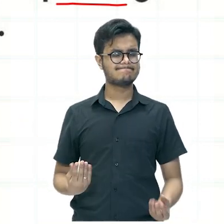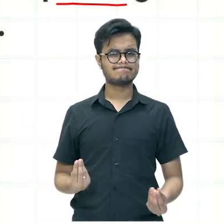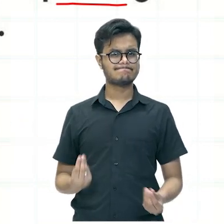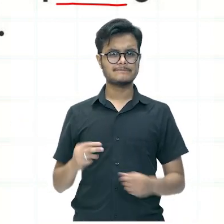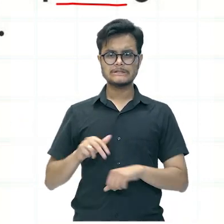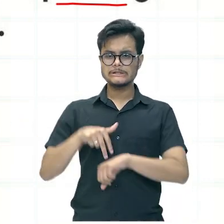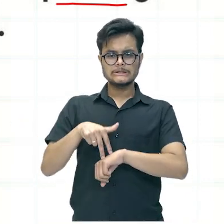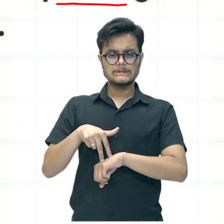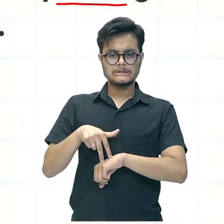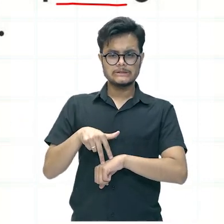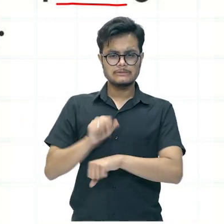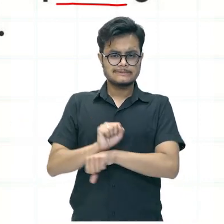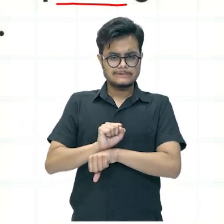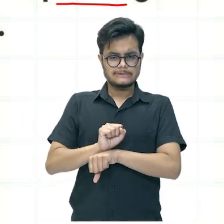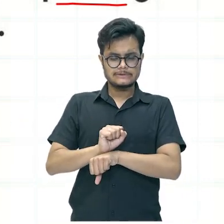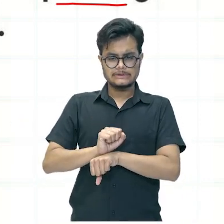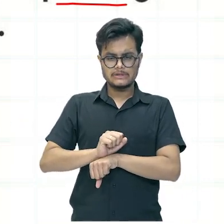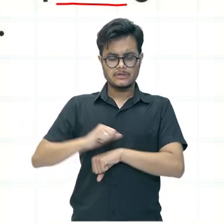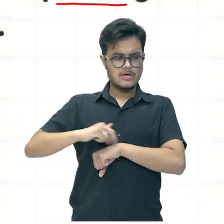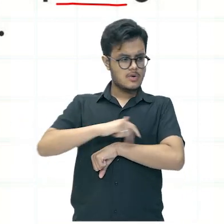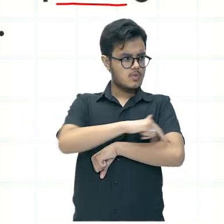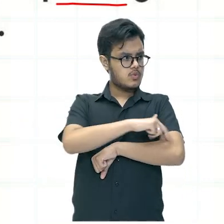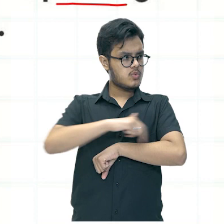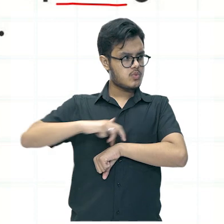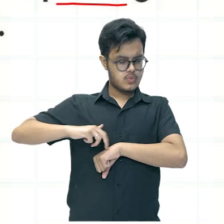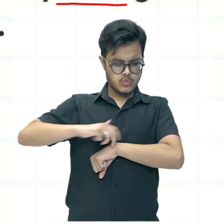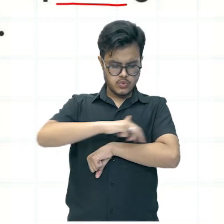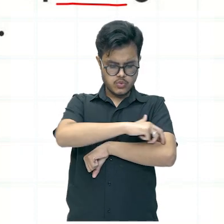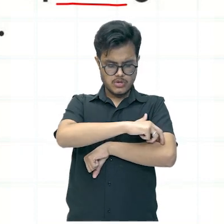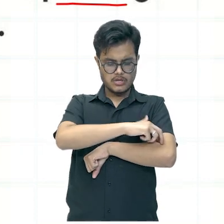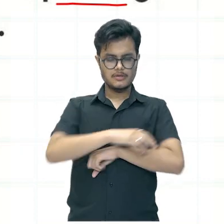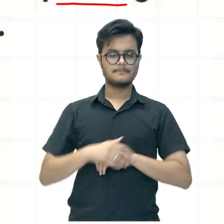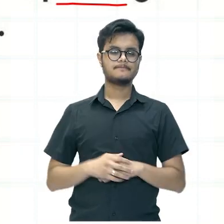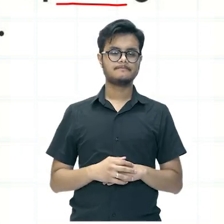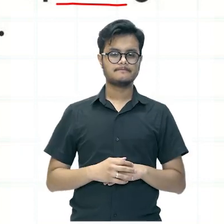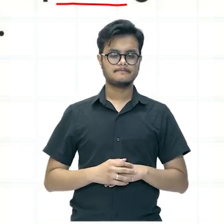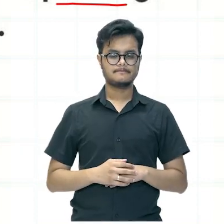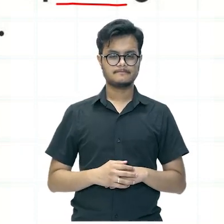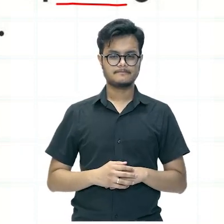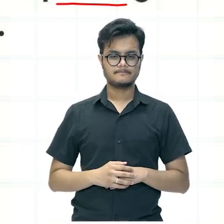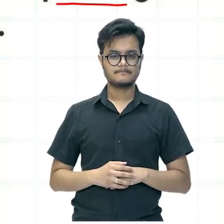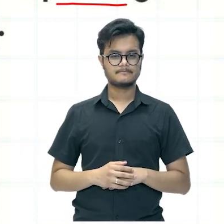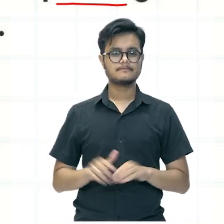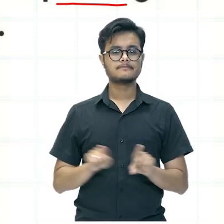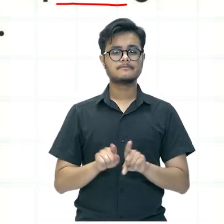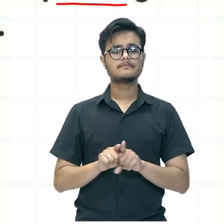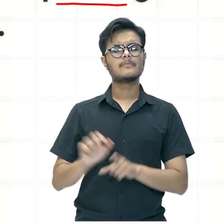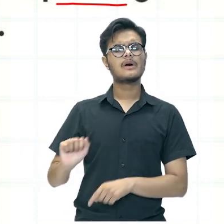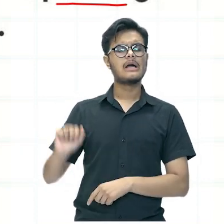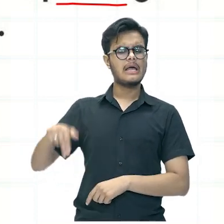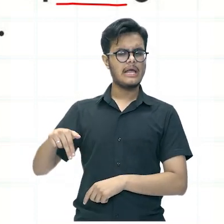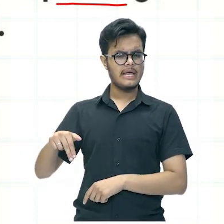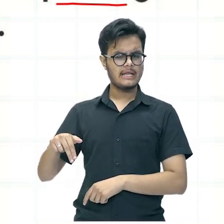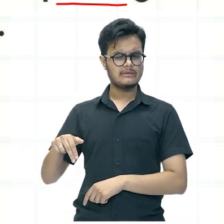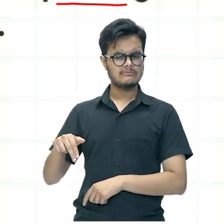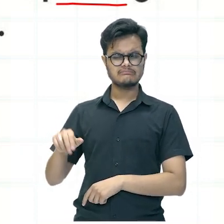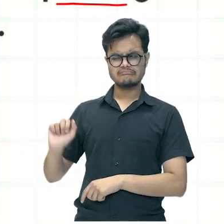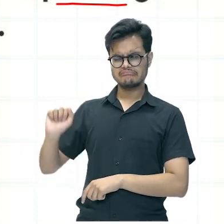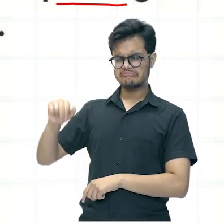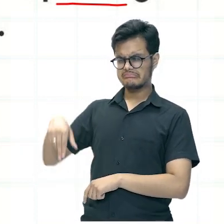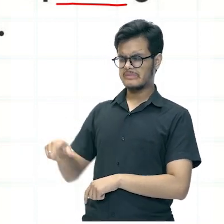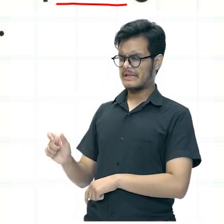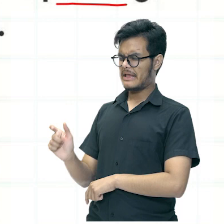ficar parado num só lugar, ok? E nesse finalzinho aí você pode observar que tem uma palavra